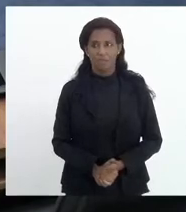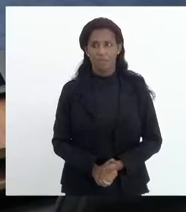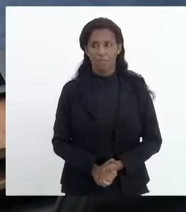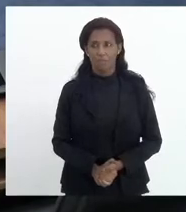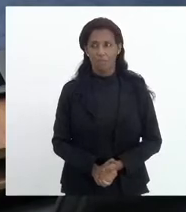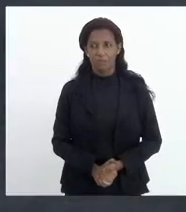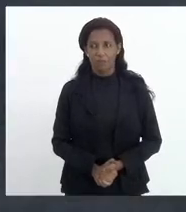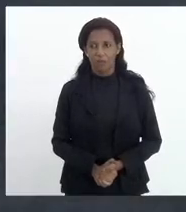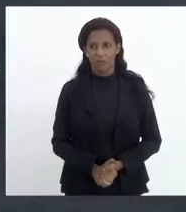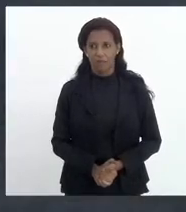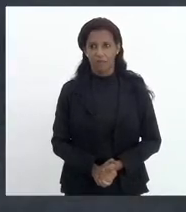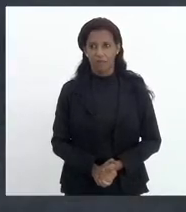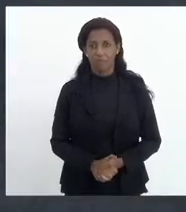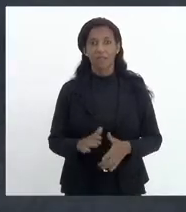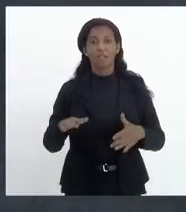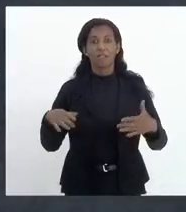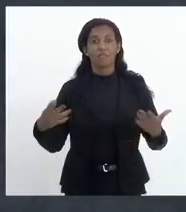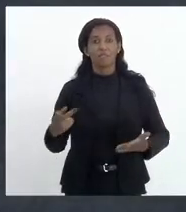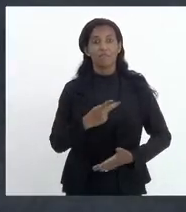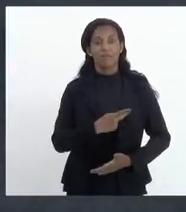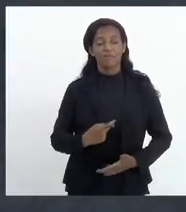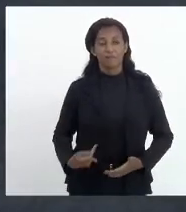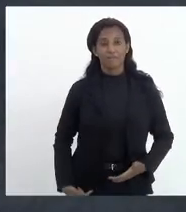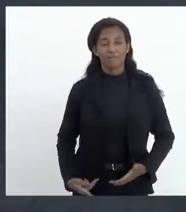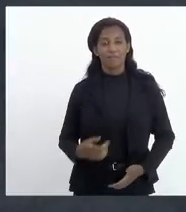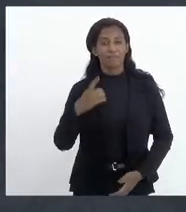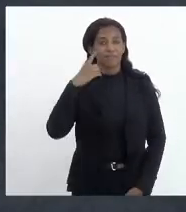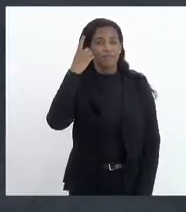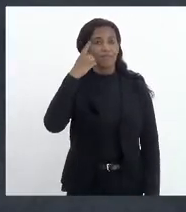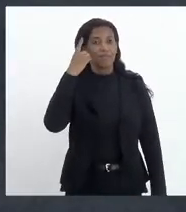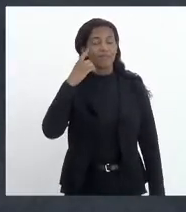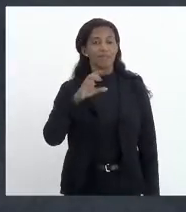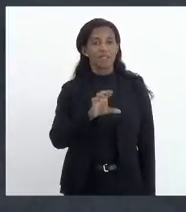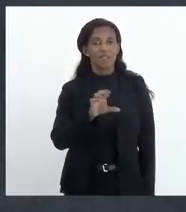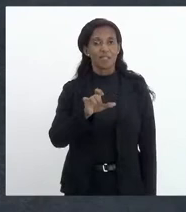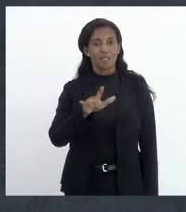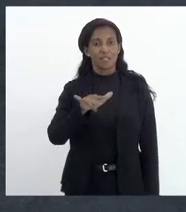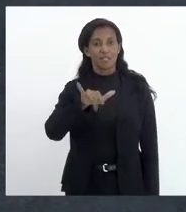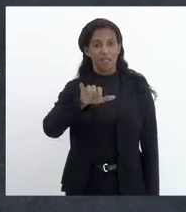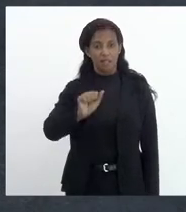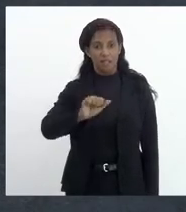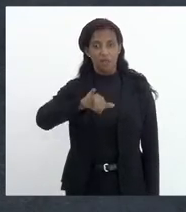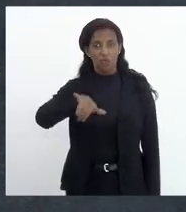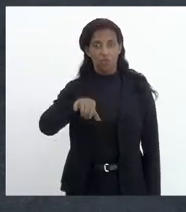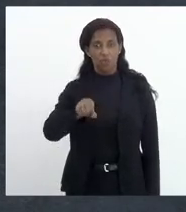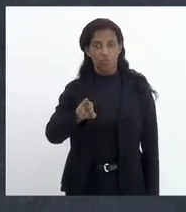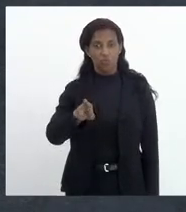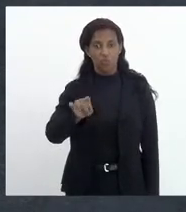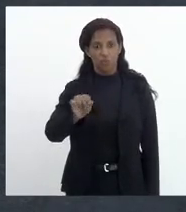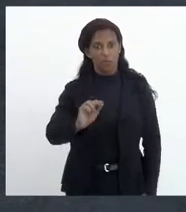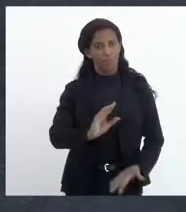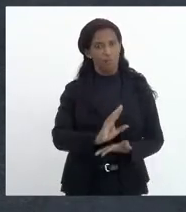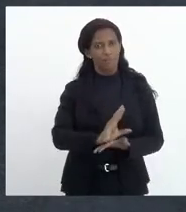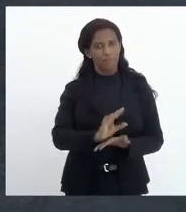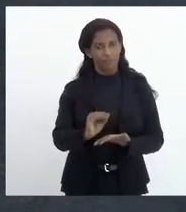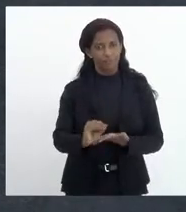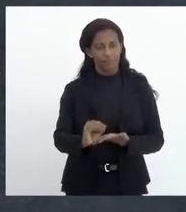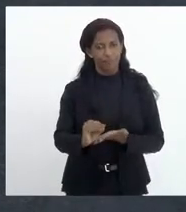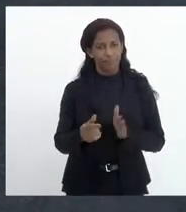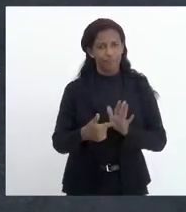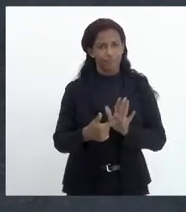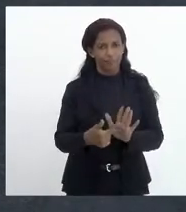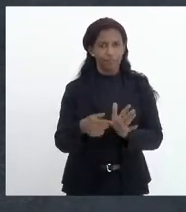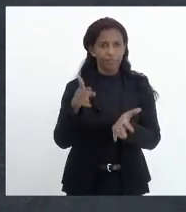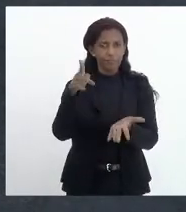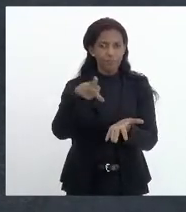e até chora Presidente Deputado a Célia Jordão a ata reflete com